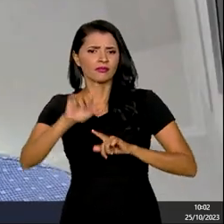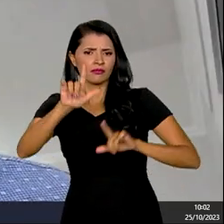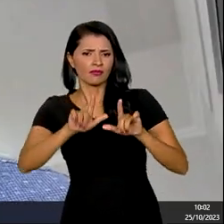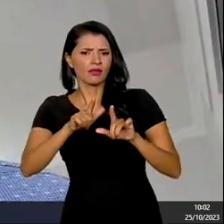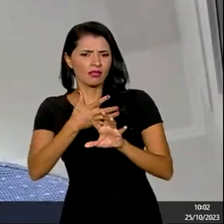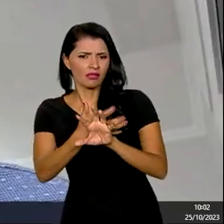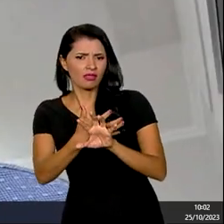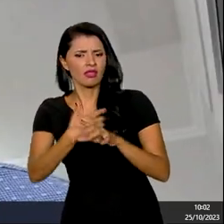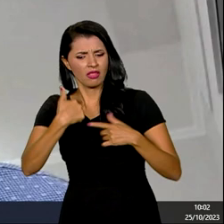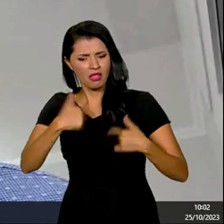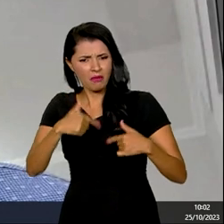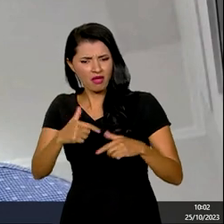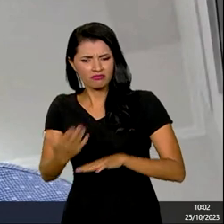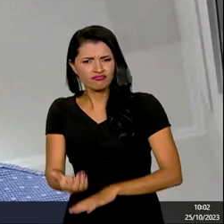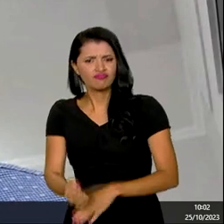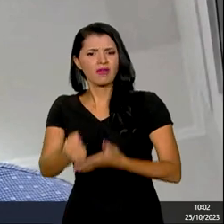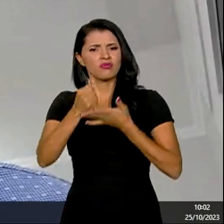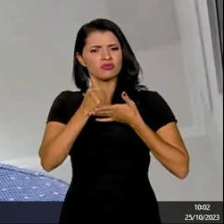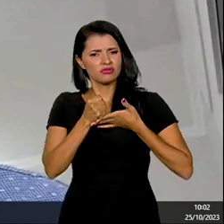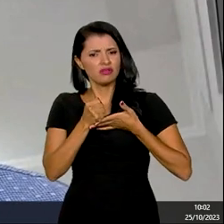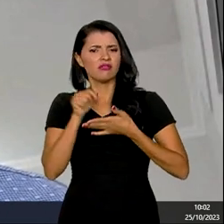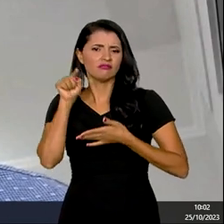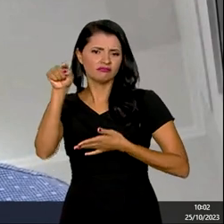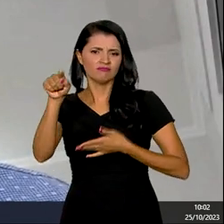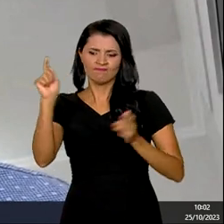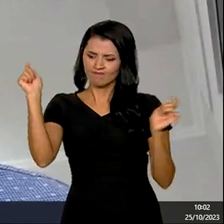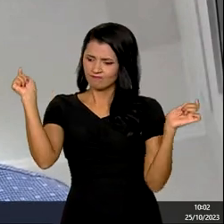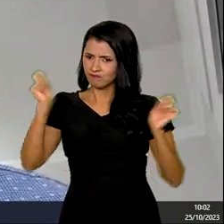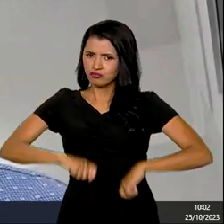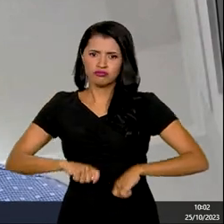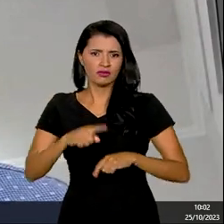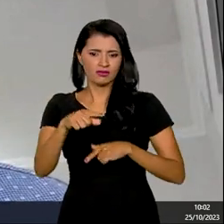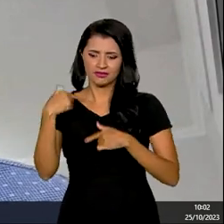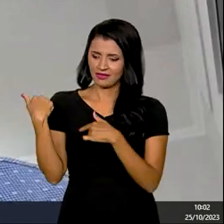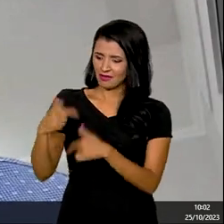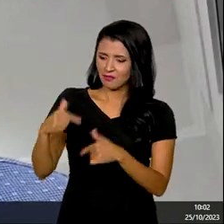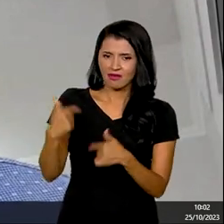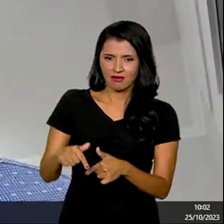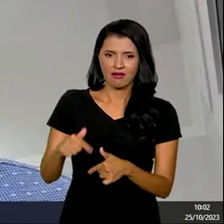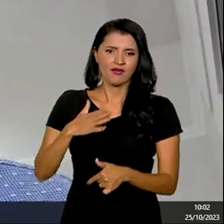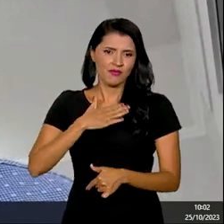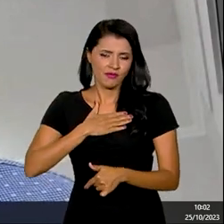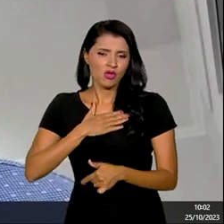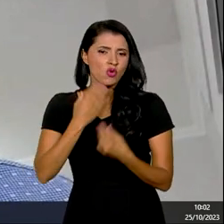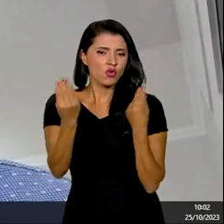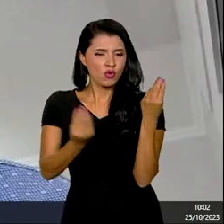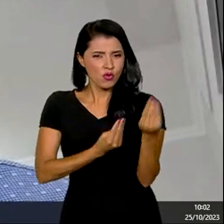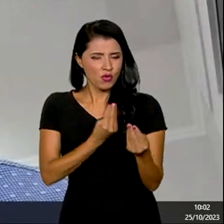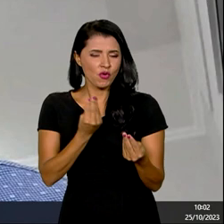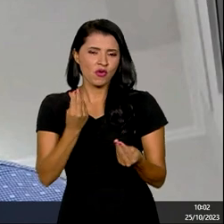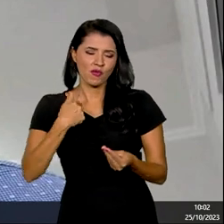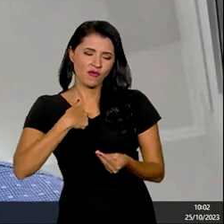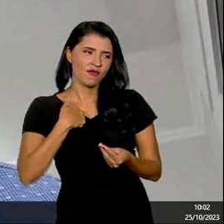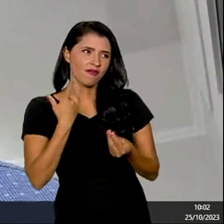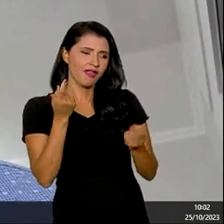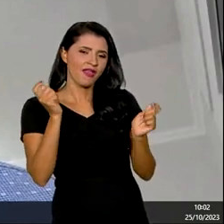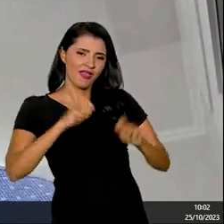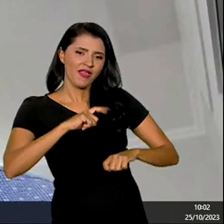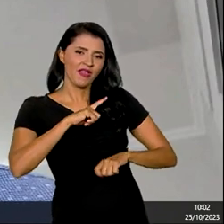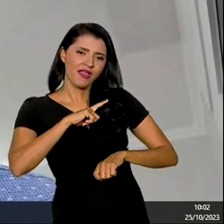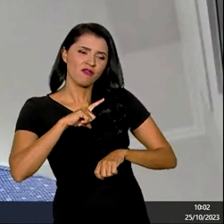me auxilia, né? Ele potencializa esse trabalho no sentido de que eu tenho